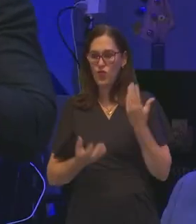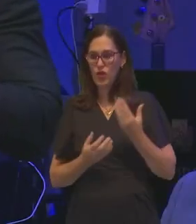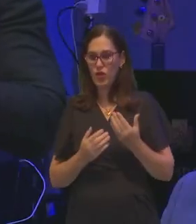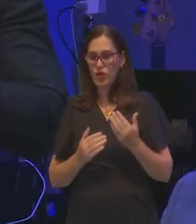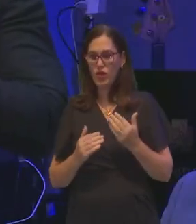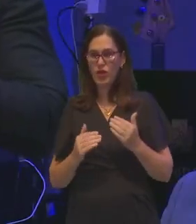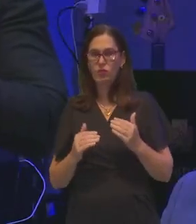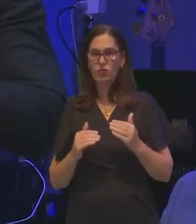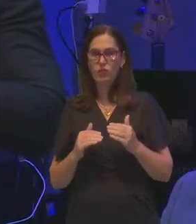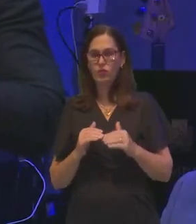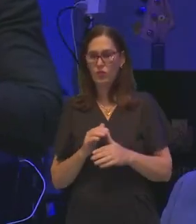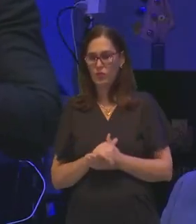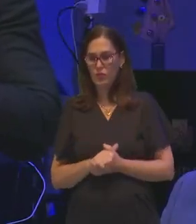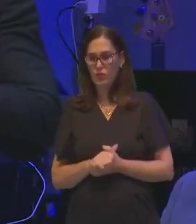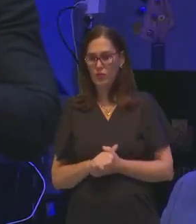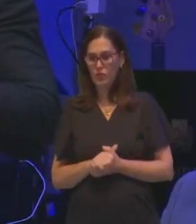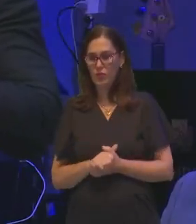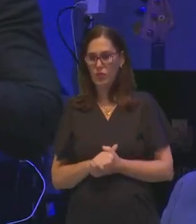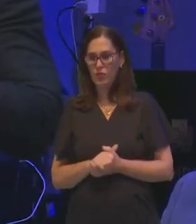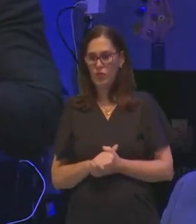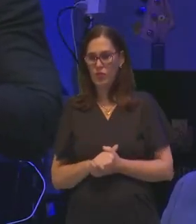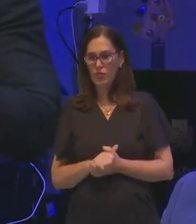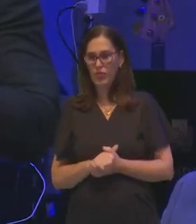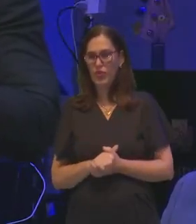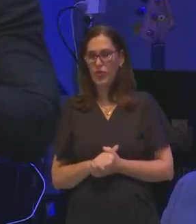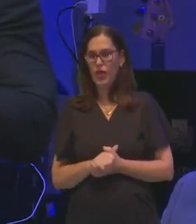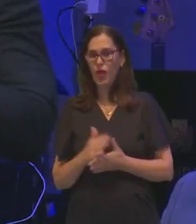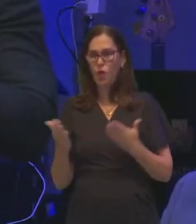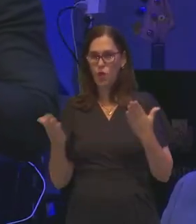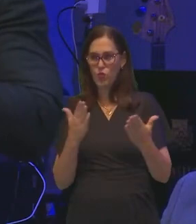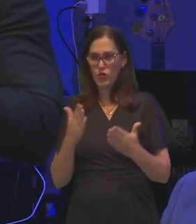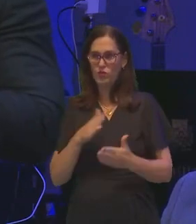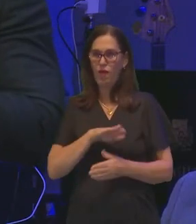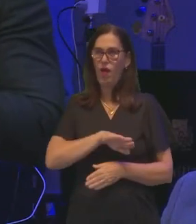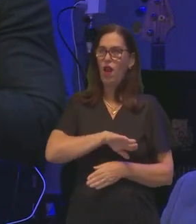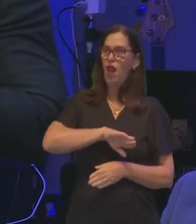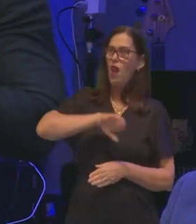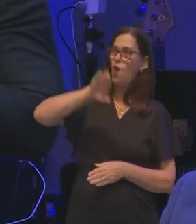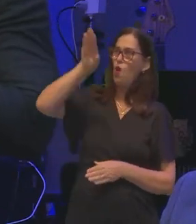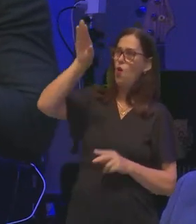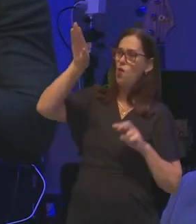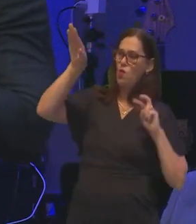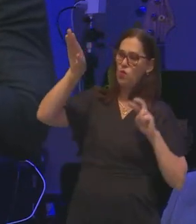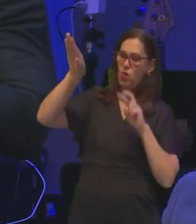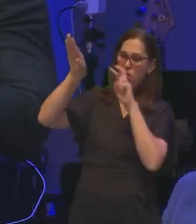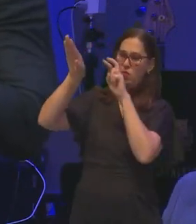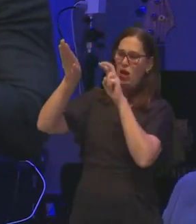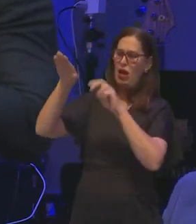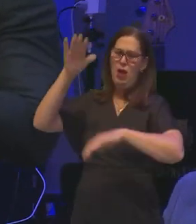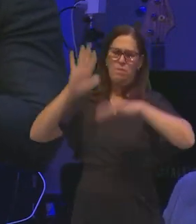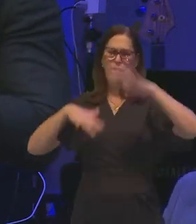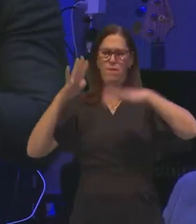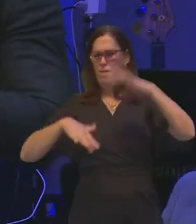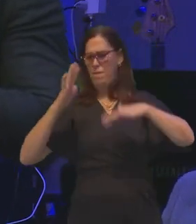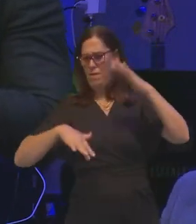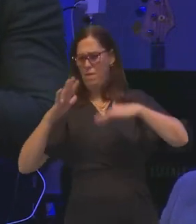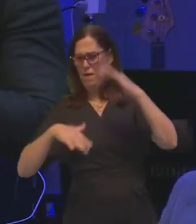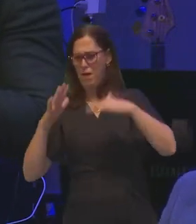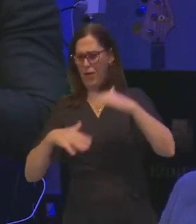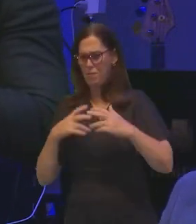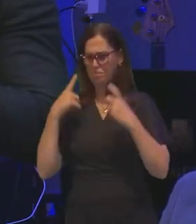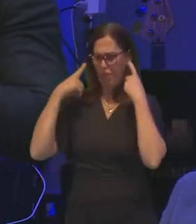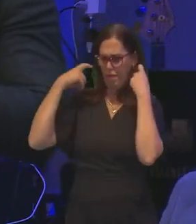subir uma ladeira com tamborins, com tambores,